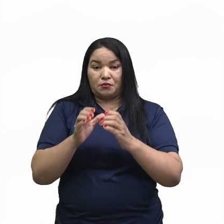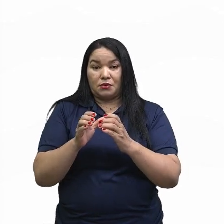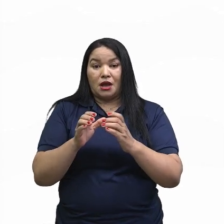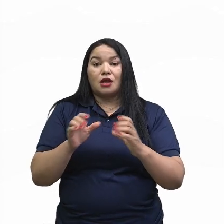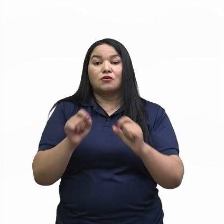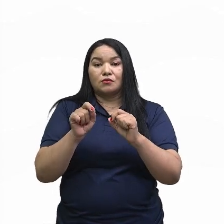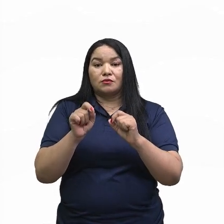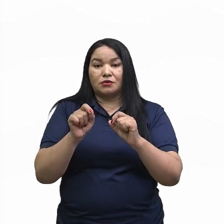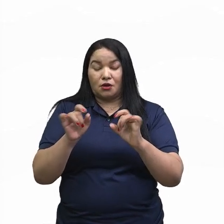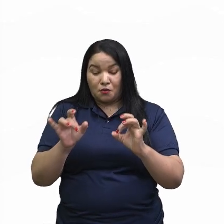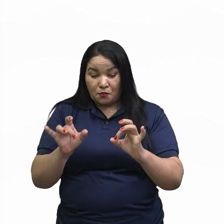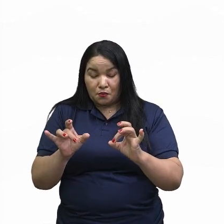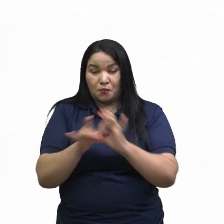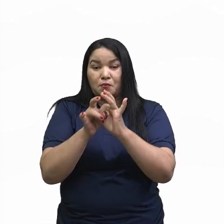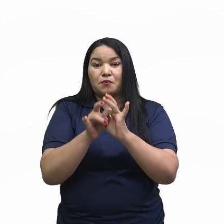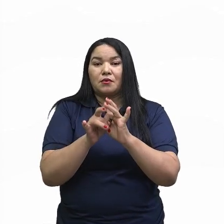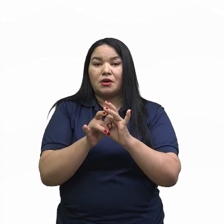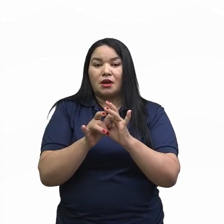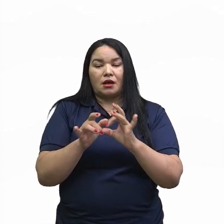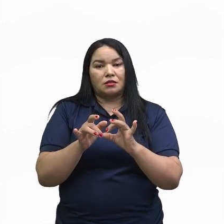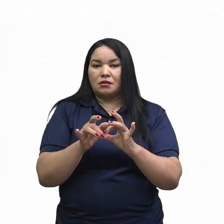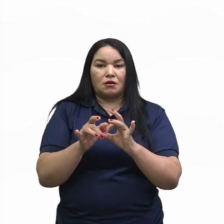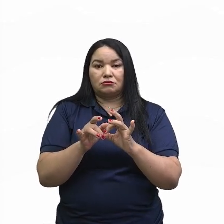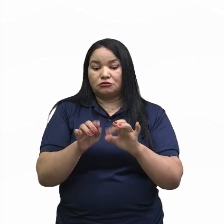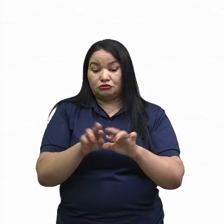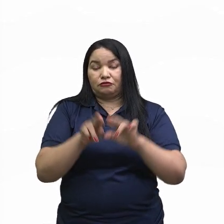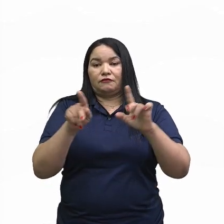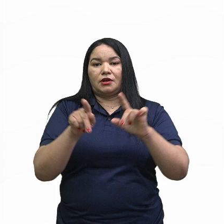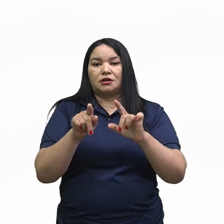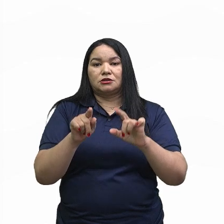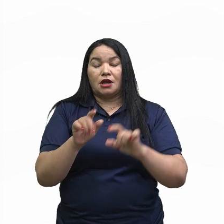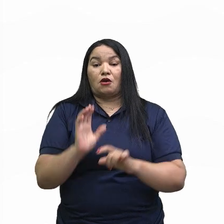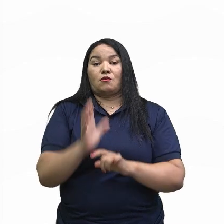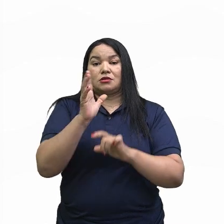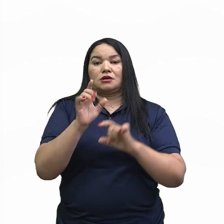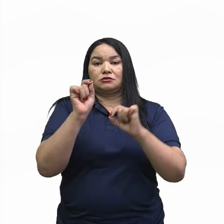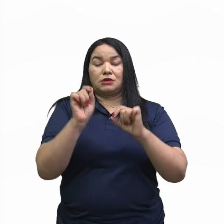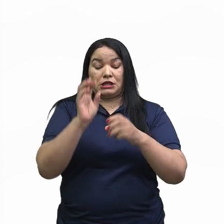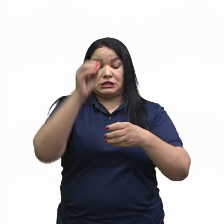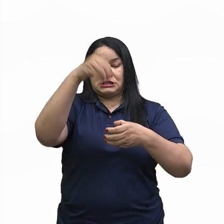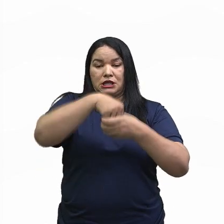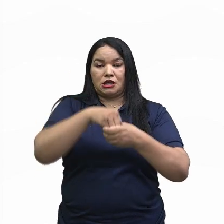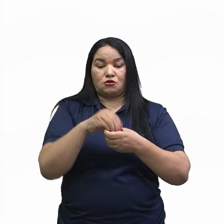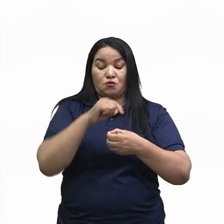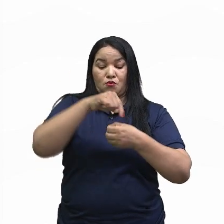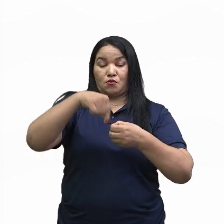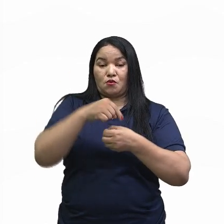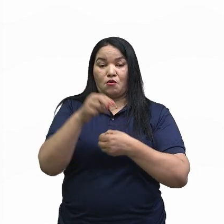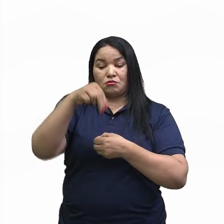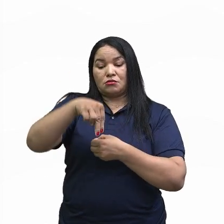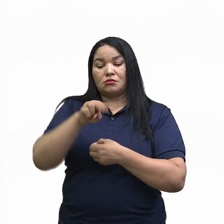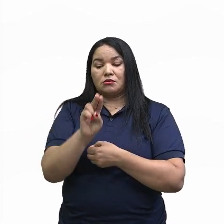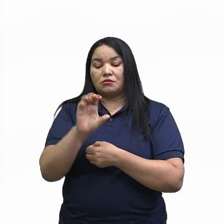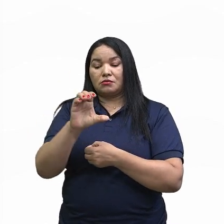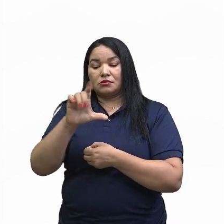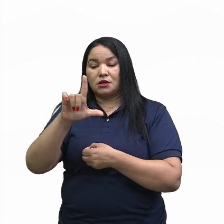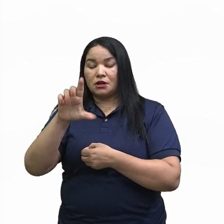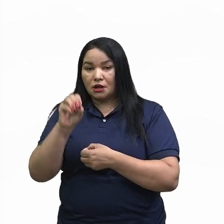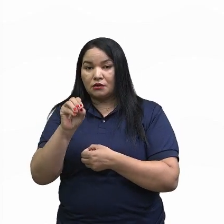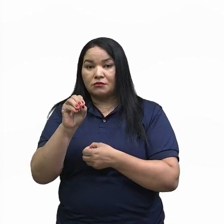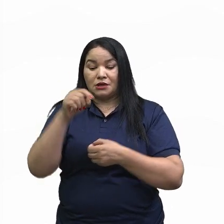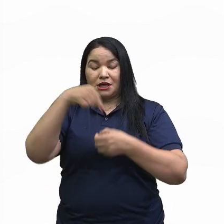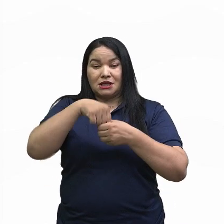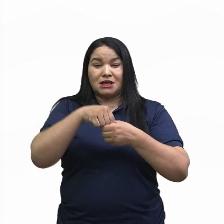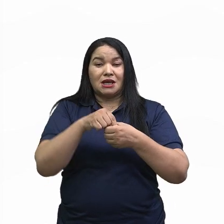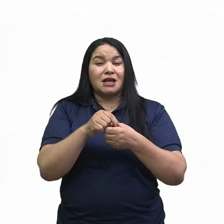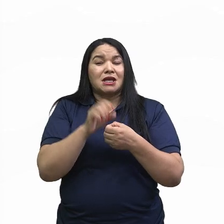de fusão que o senhor acabou de falar? Não. Nesse caso de fusão, é que o núcleo, né, os reatores, eles